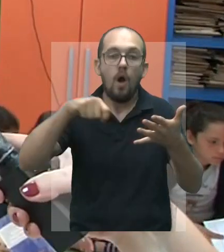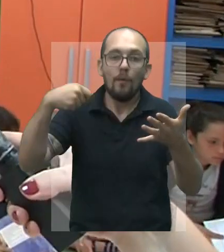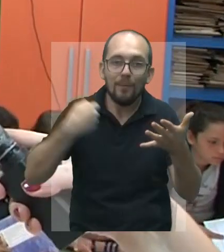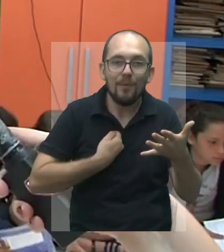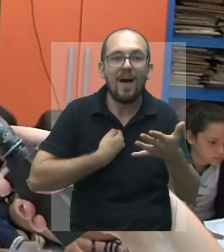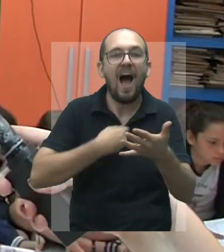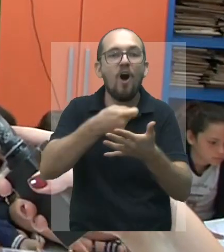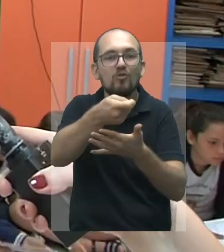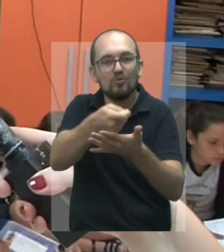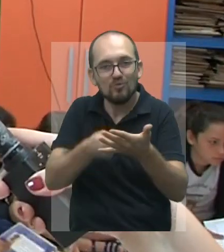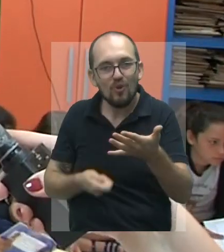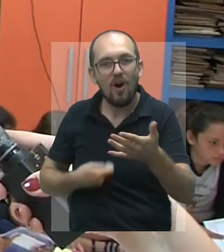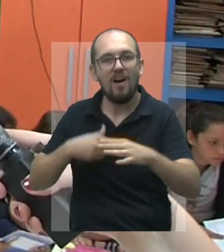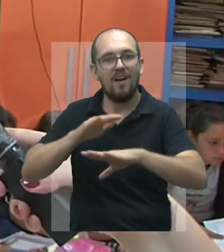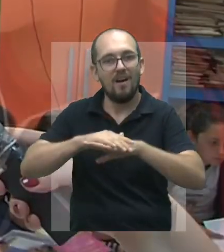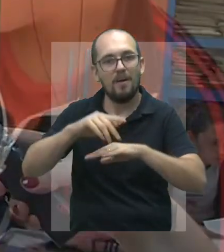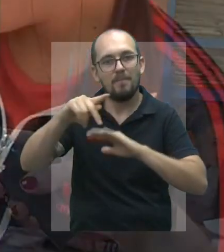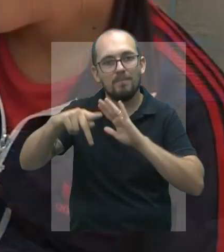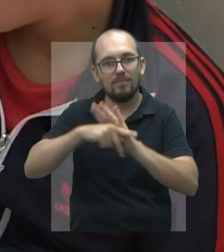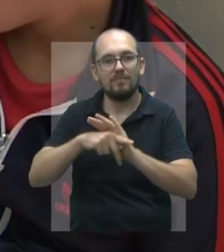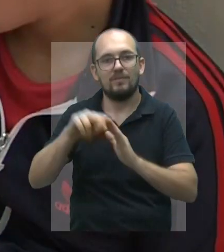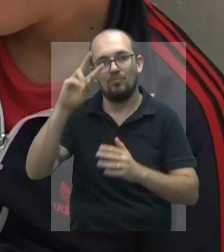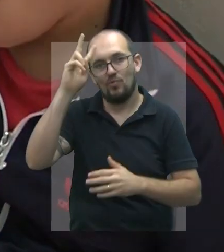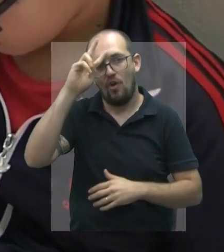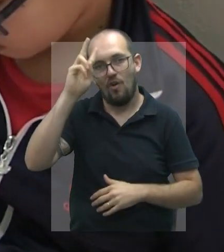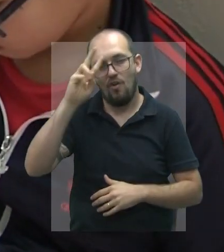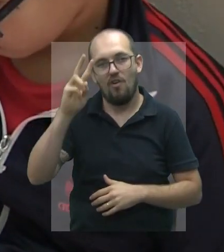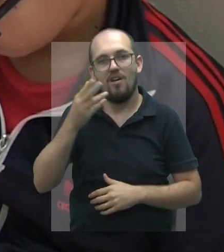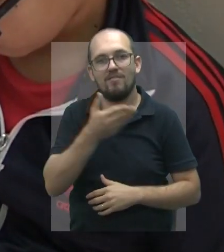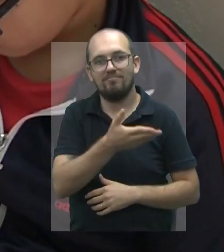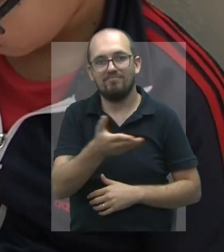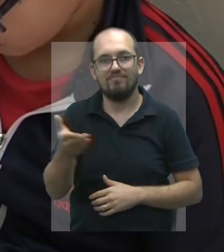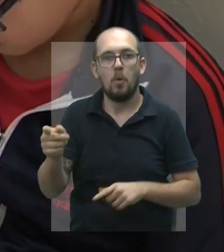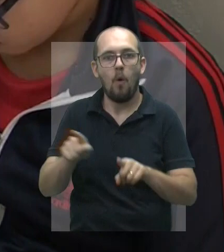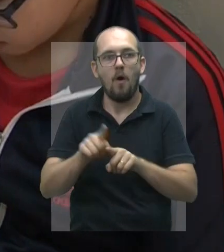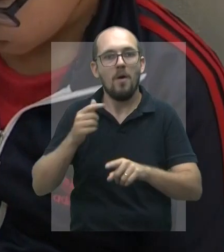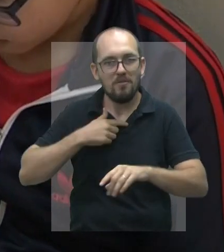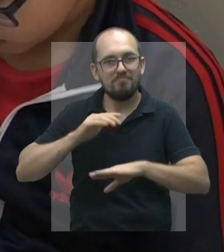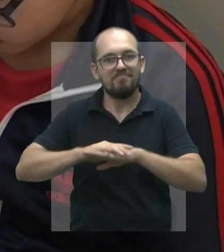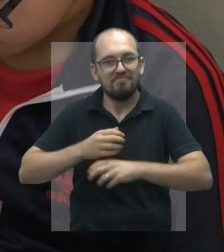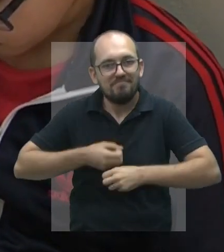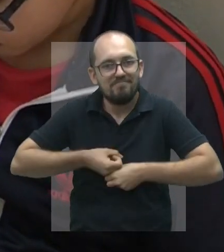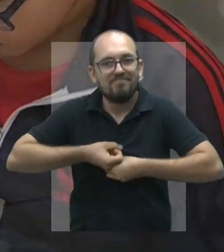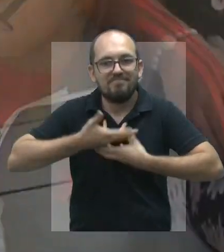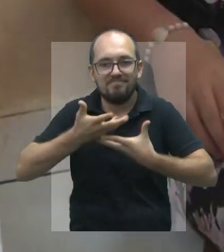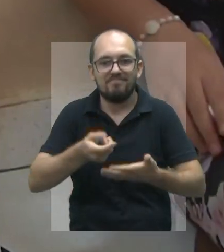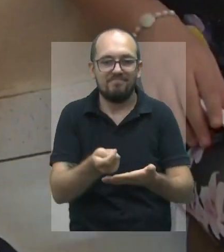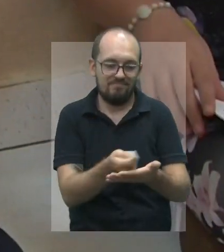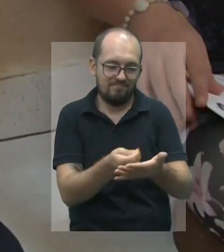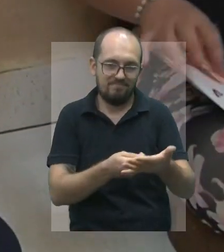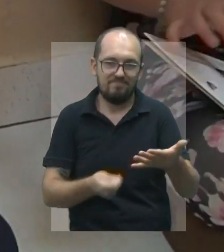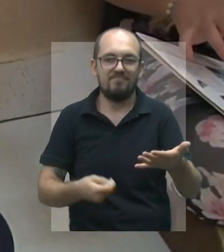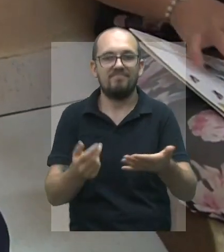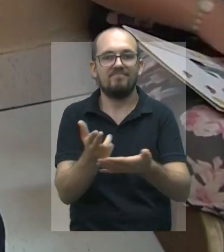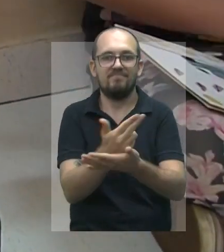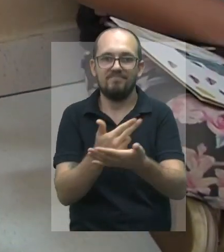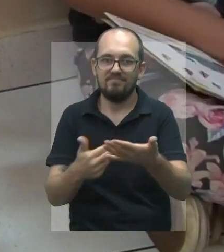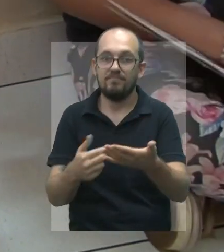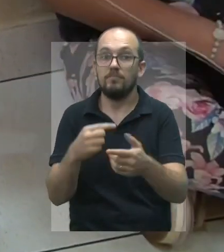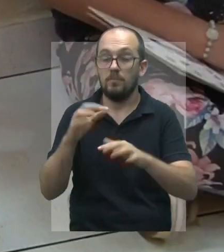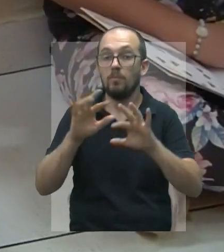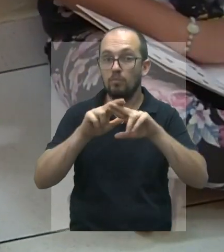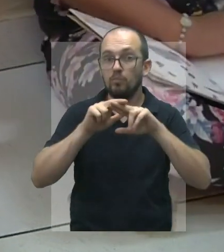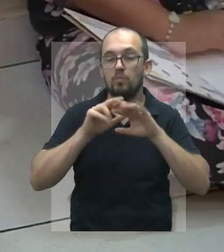autor, né? Como autor da sua história. Finalmente, autores, né? E nisso nós trabalhamos um